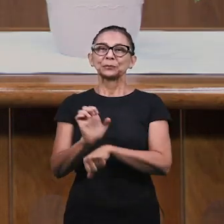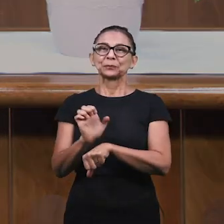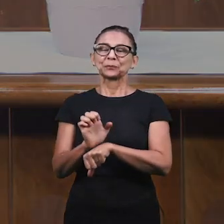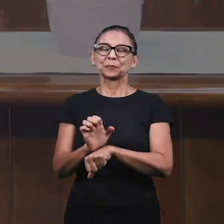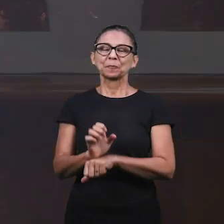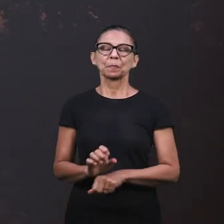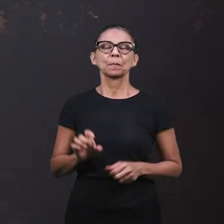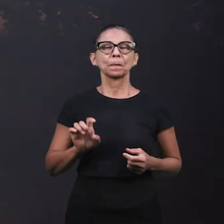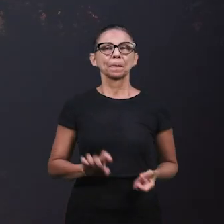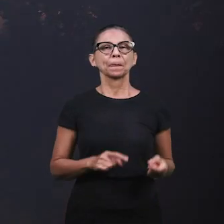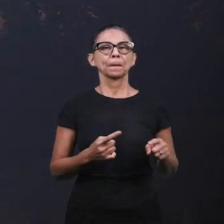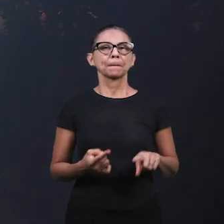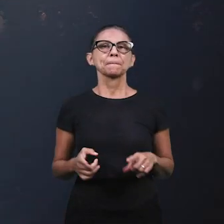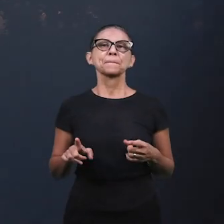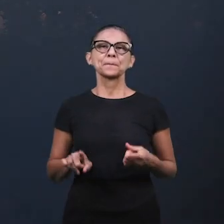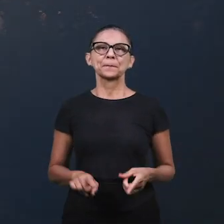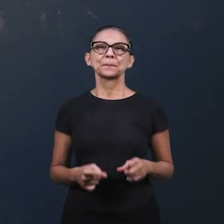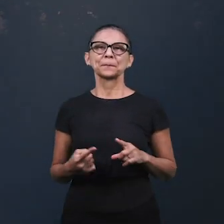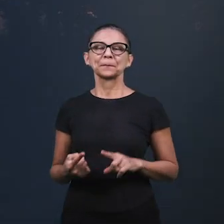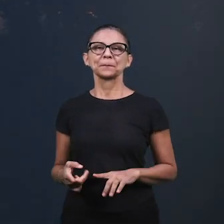Janeiro.